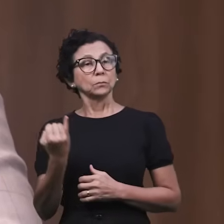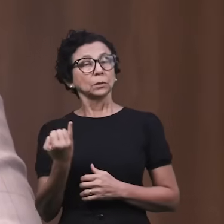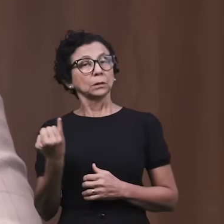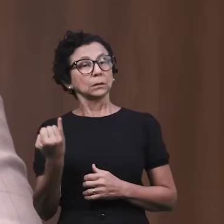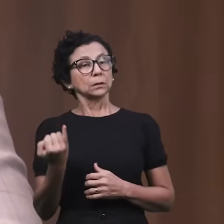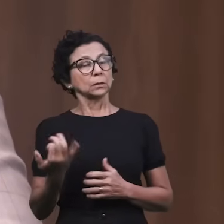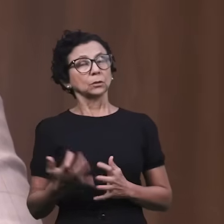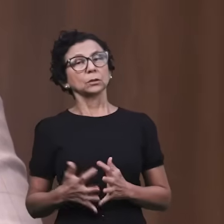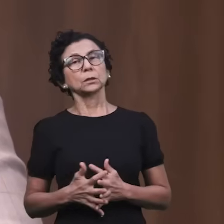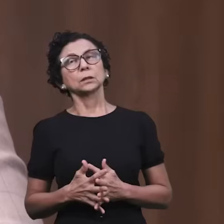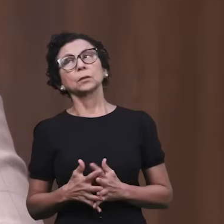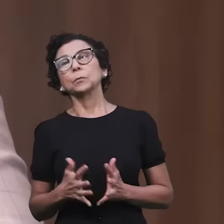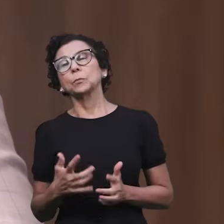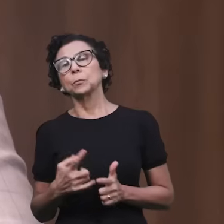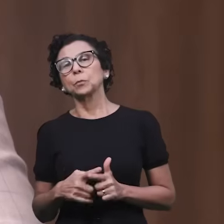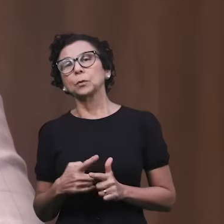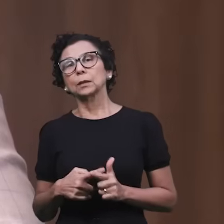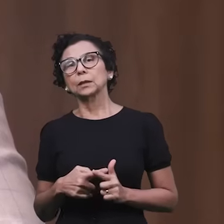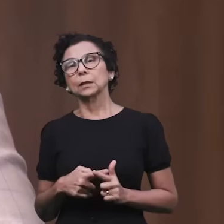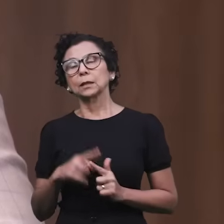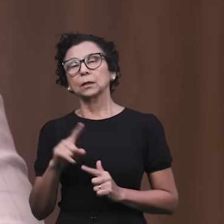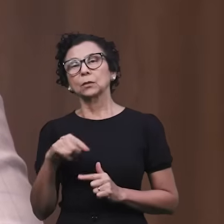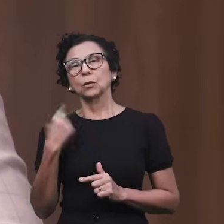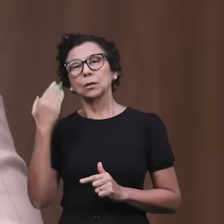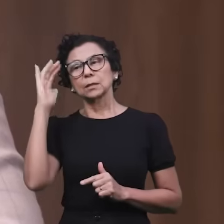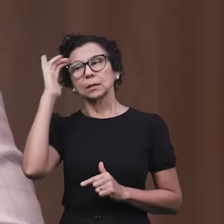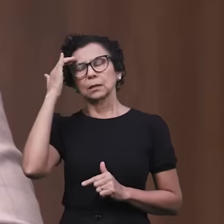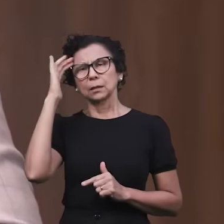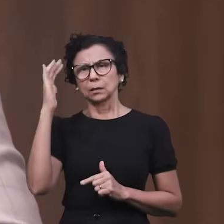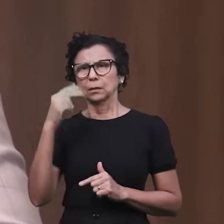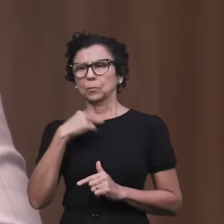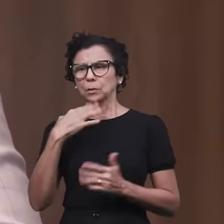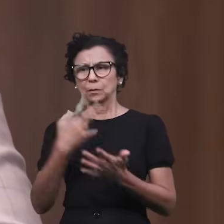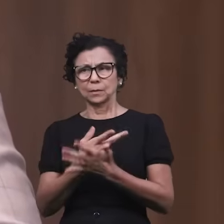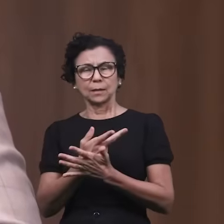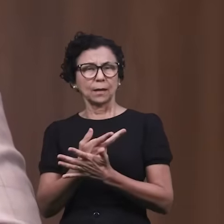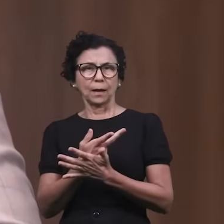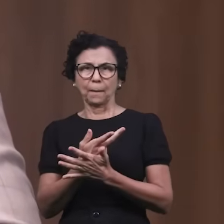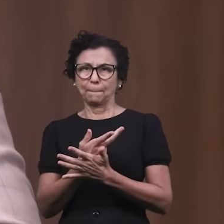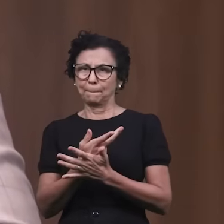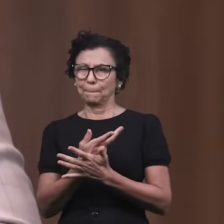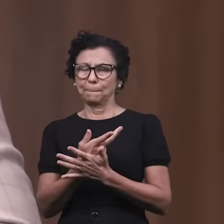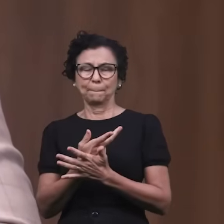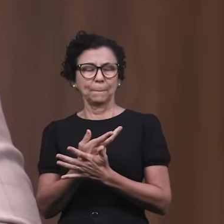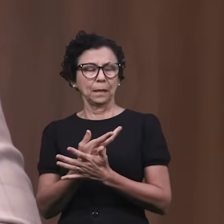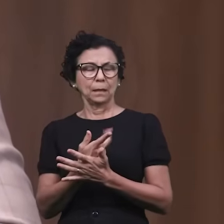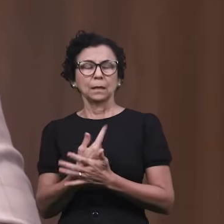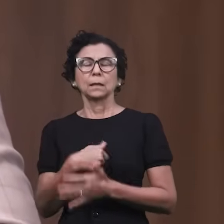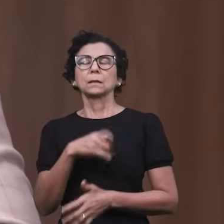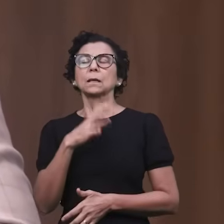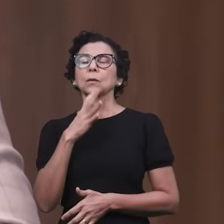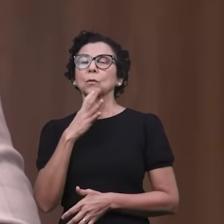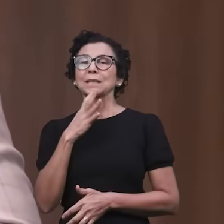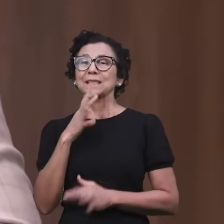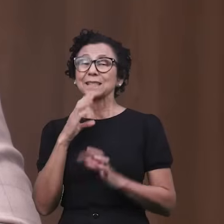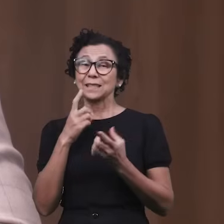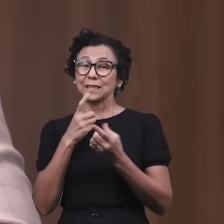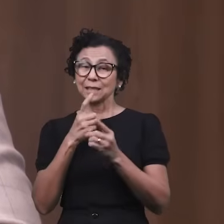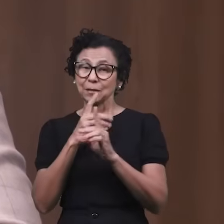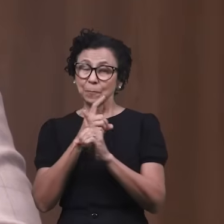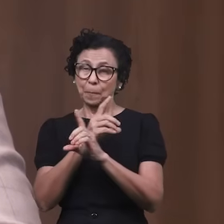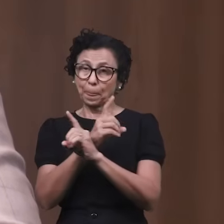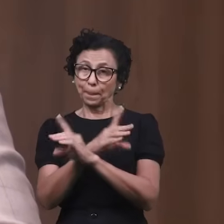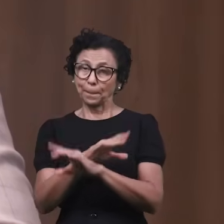porque nos faz entender que nós não podemos errar. Conhecer a doutrina é